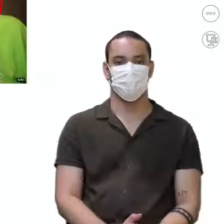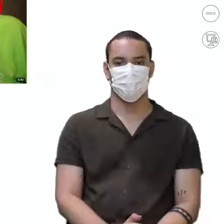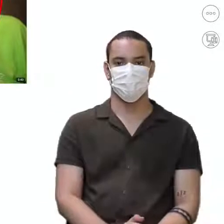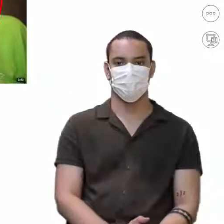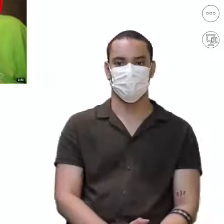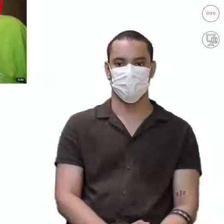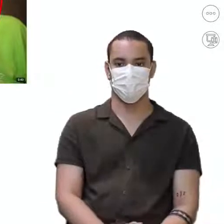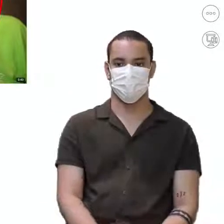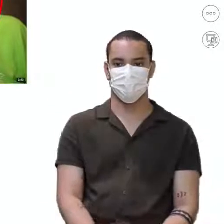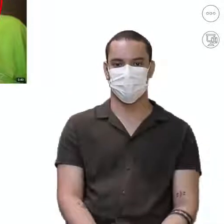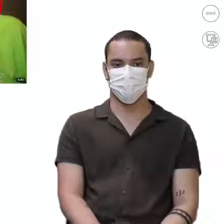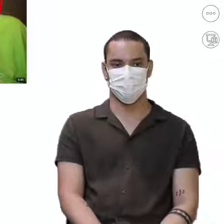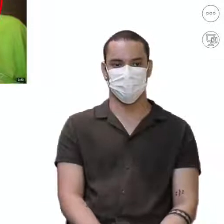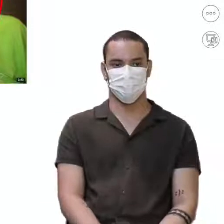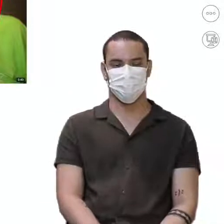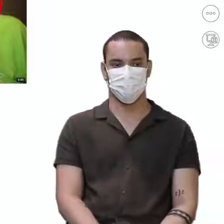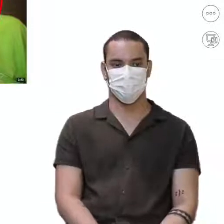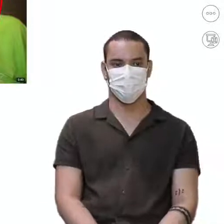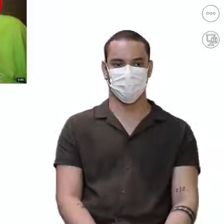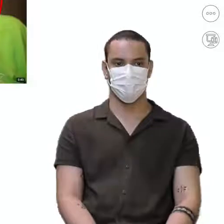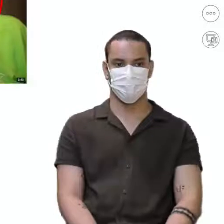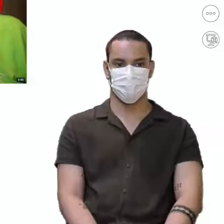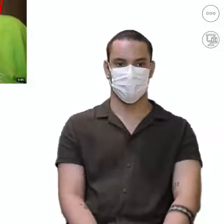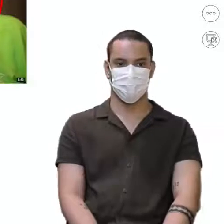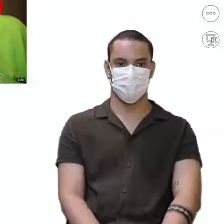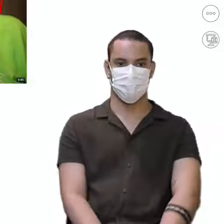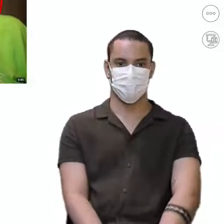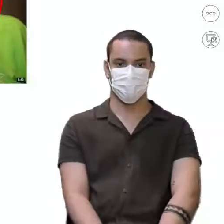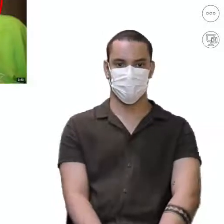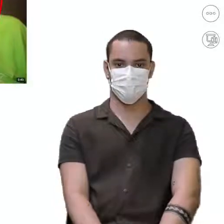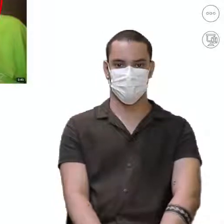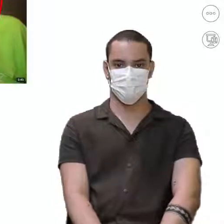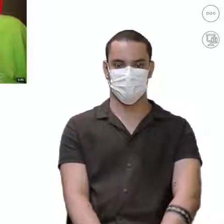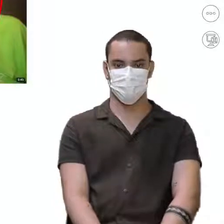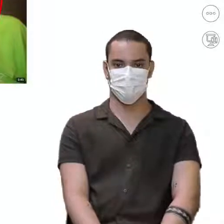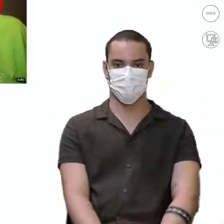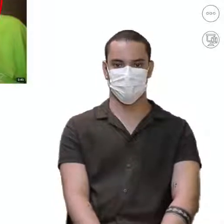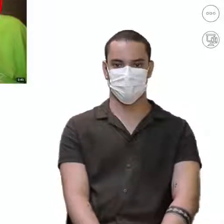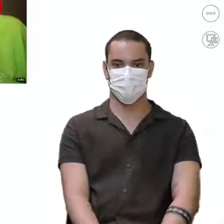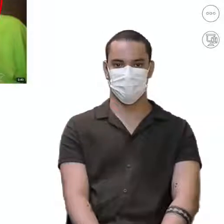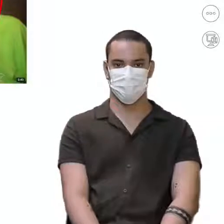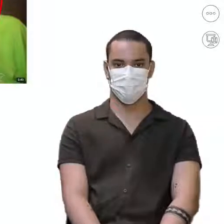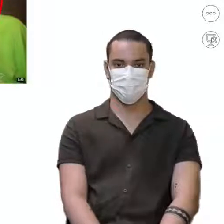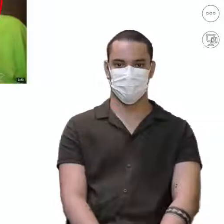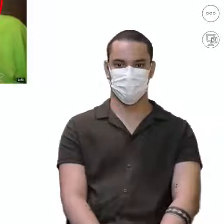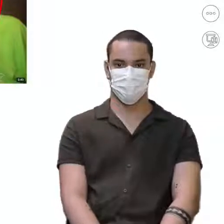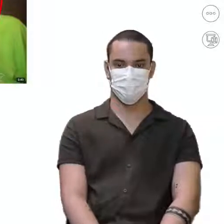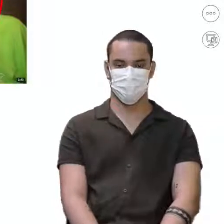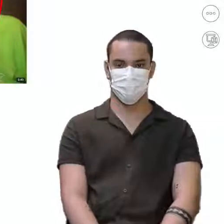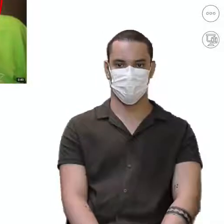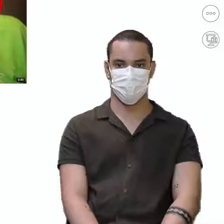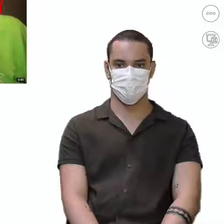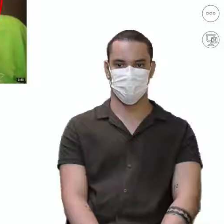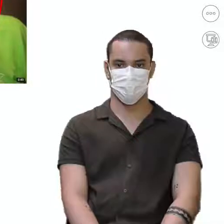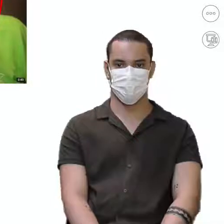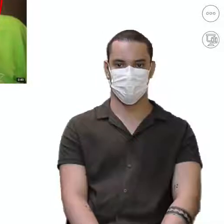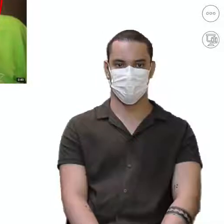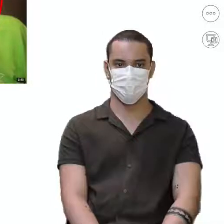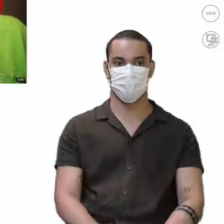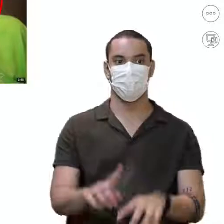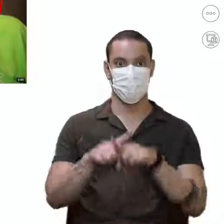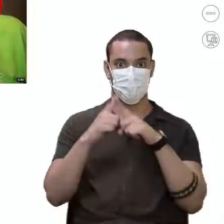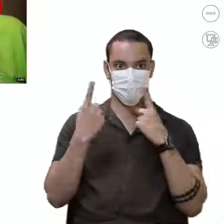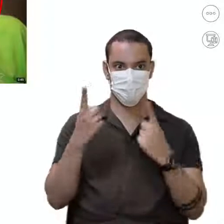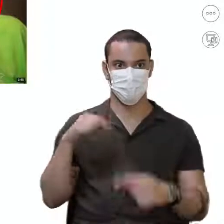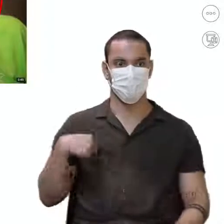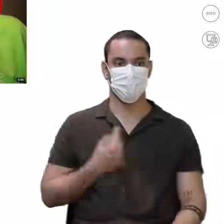tem a ver com idade também. But we assume this record took a bit more nerve. Mas assim,